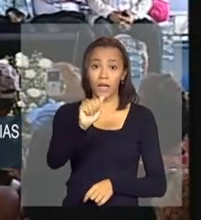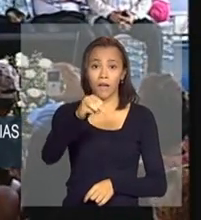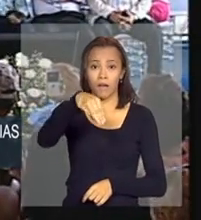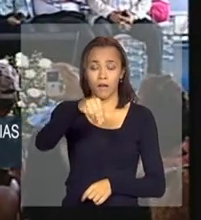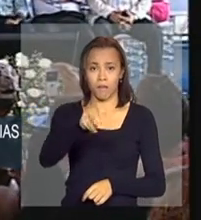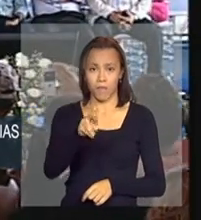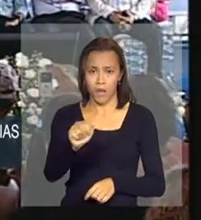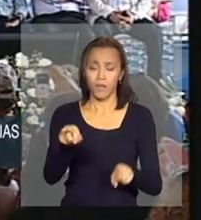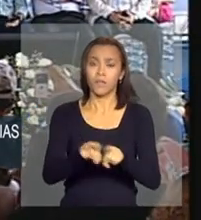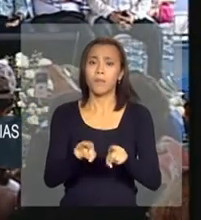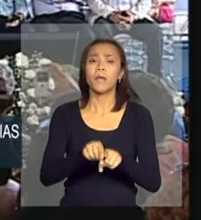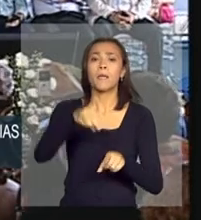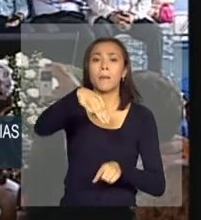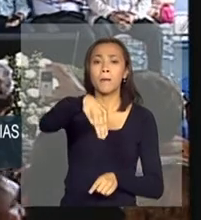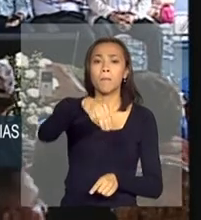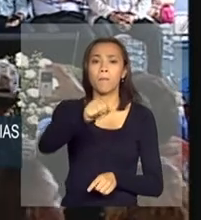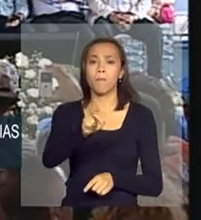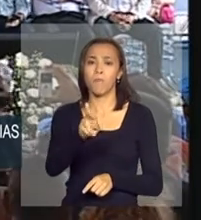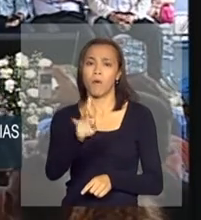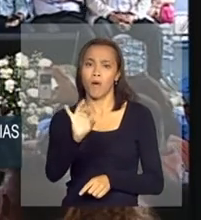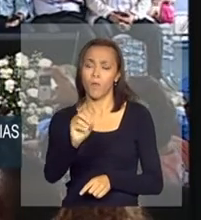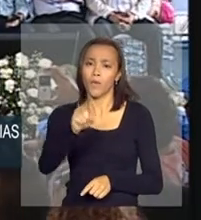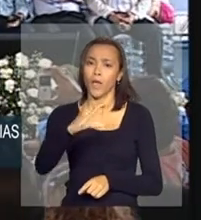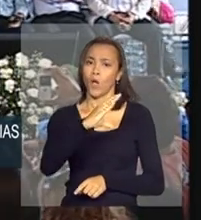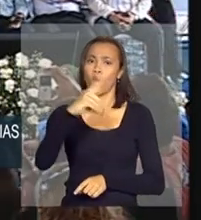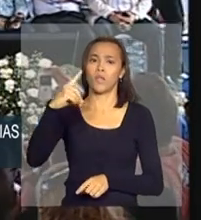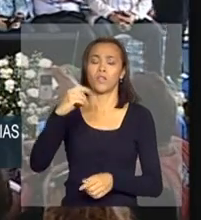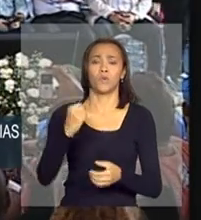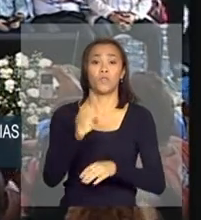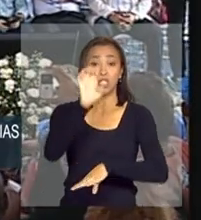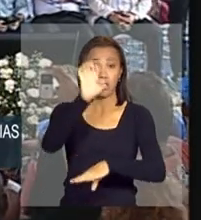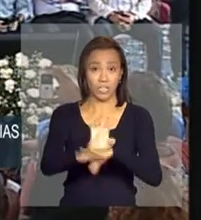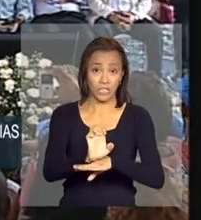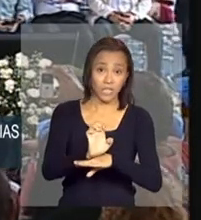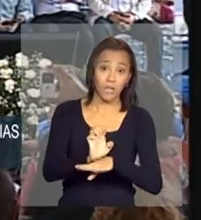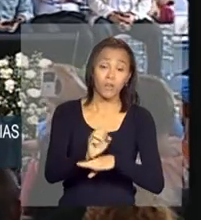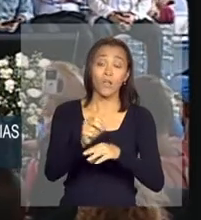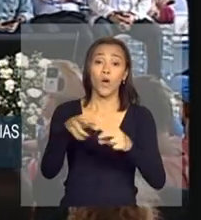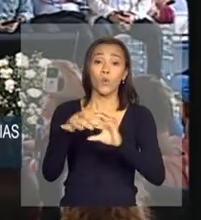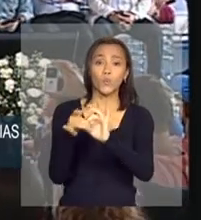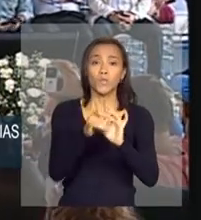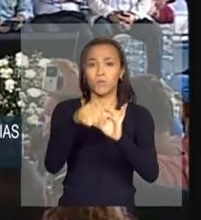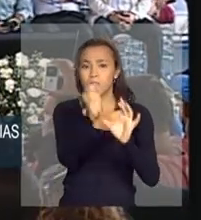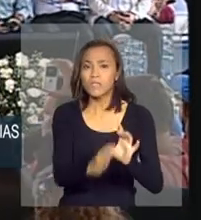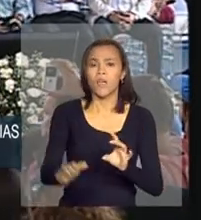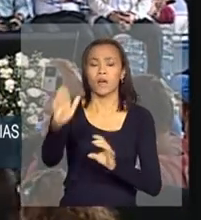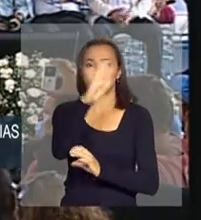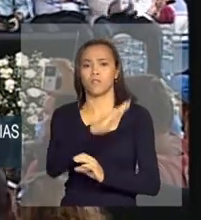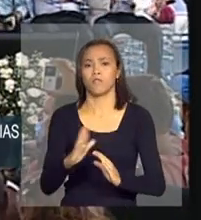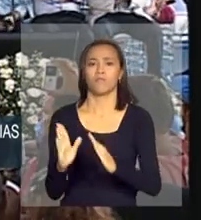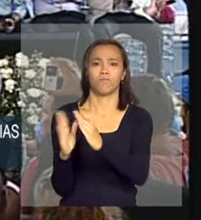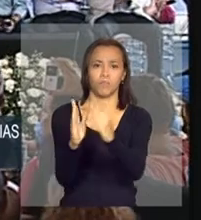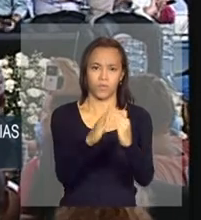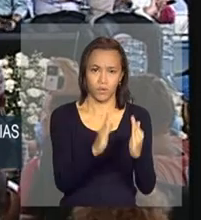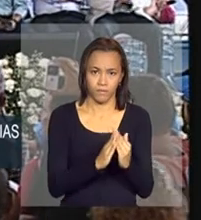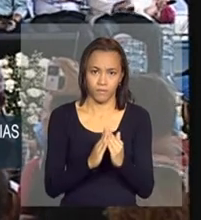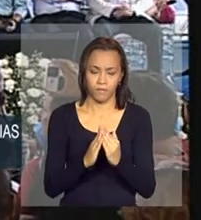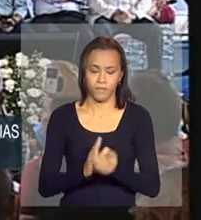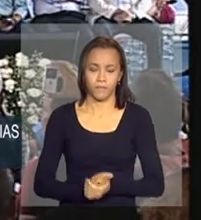e o Mauro Menezes coordenador Estadual da União Nacional por moradia popular